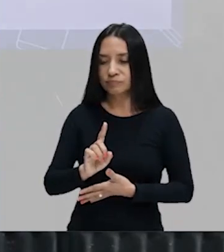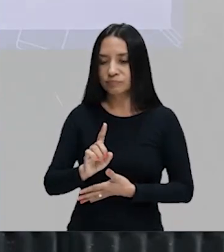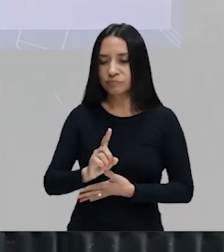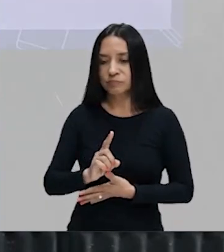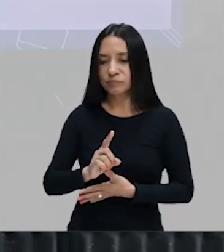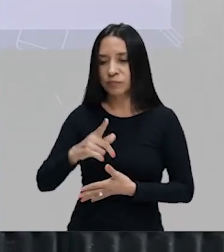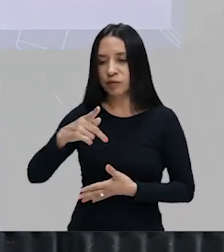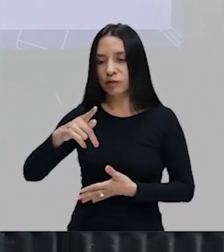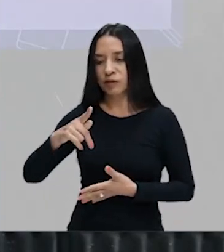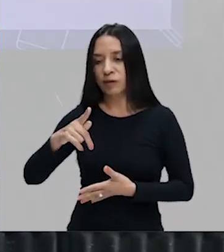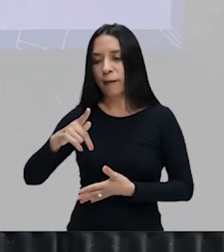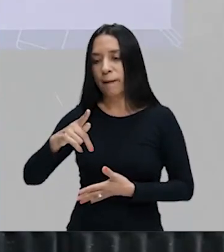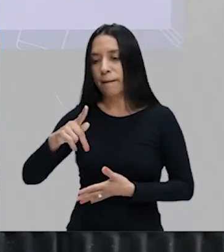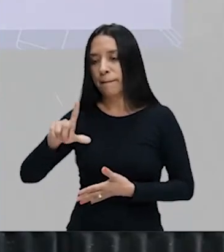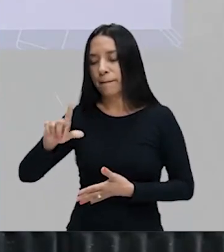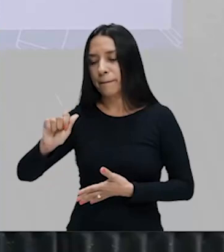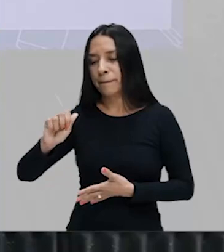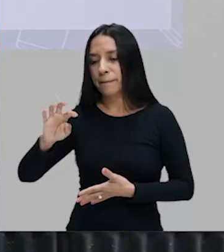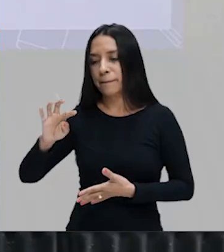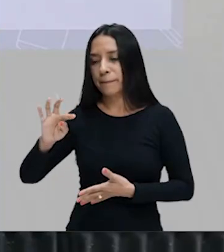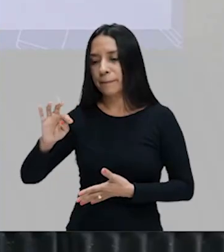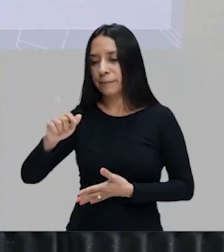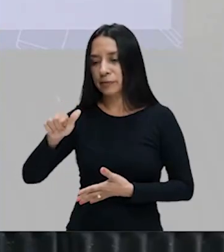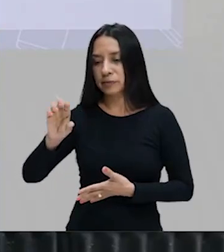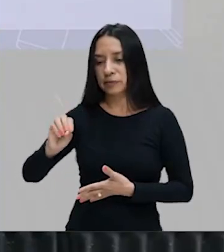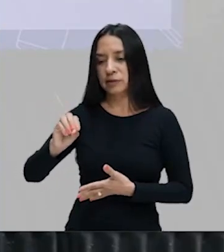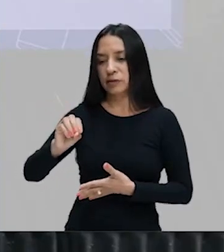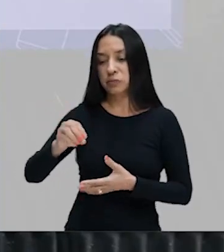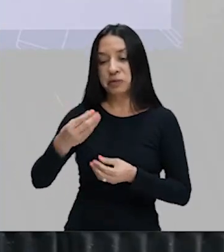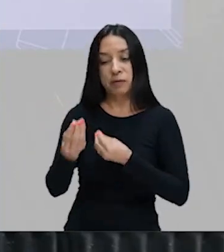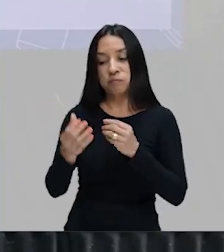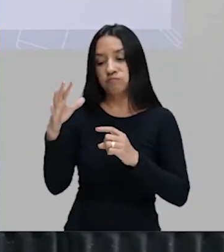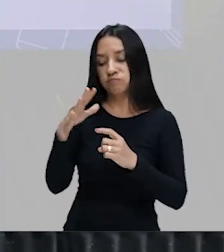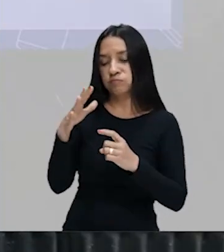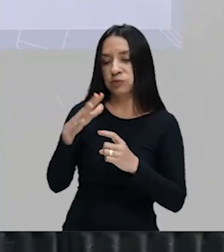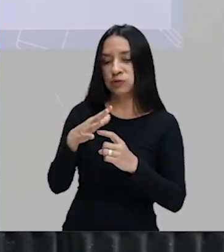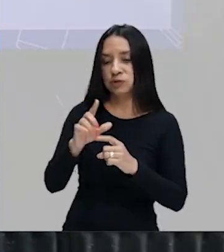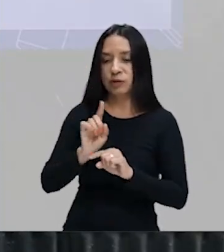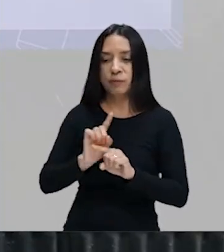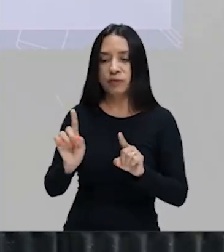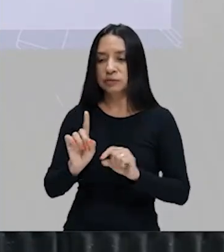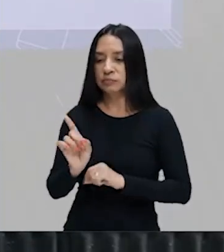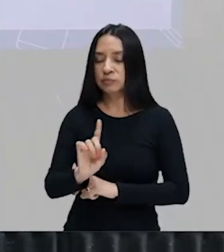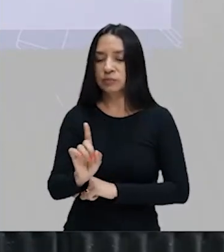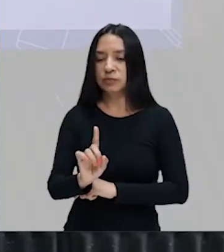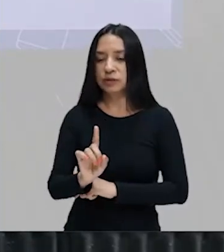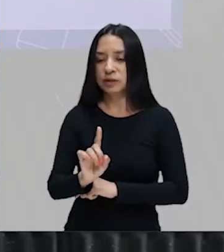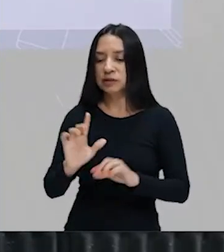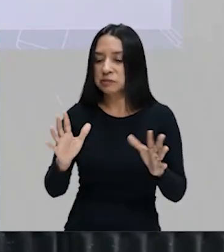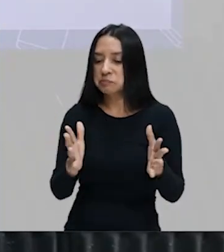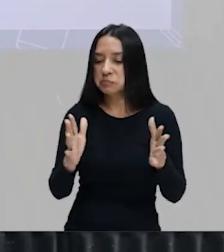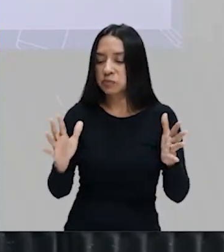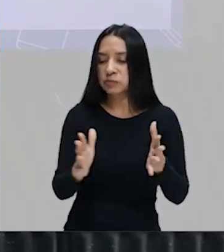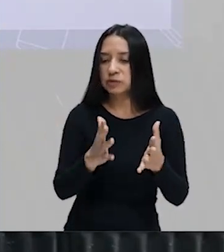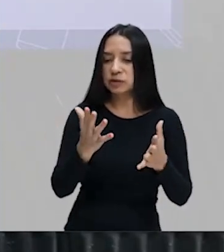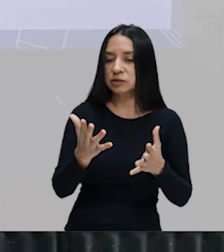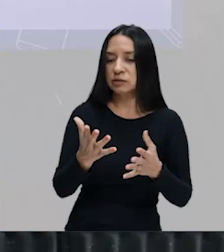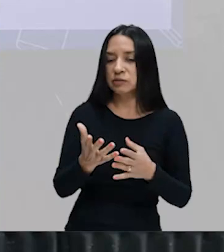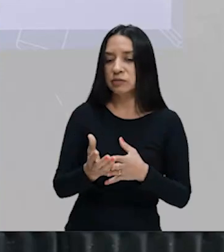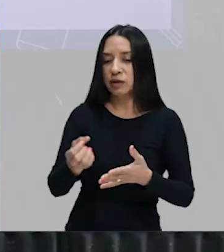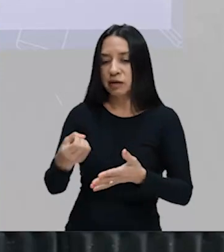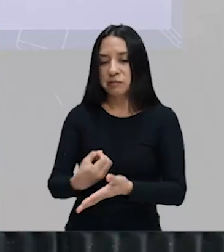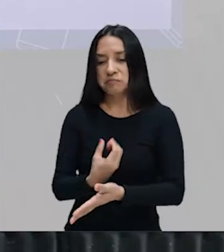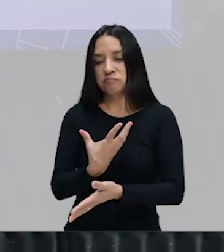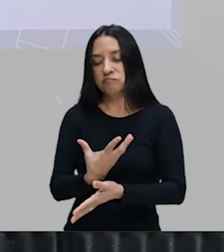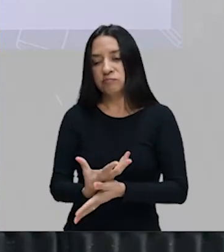mística, embora seja orfismo, não tenha deuses, mas não é essa a aspiração da filosofia. Letra